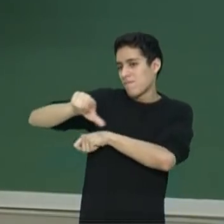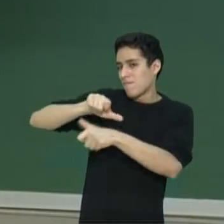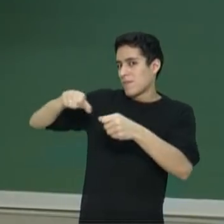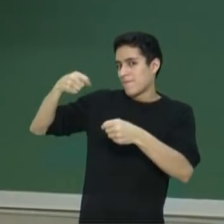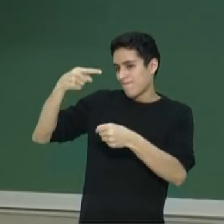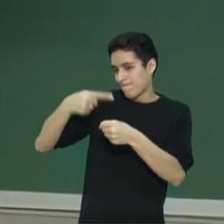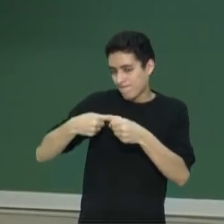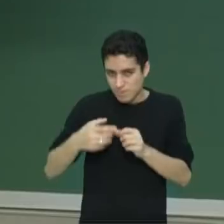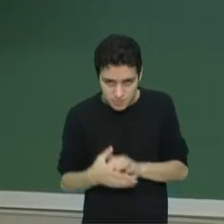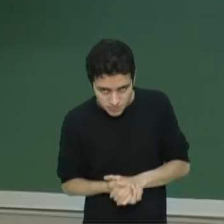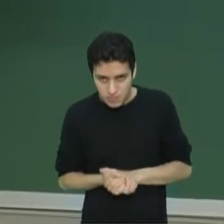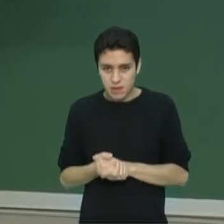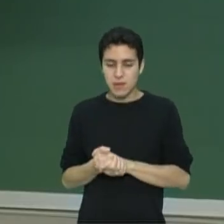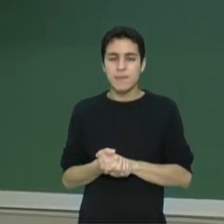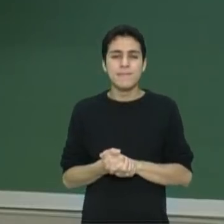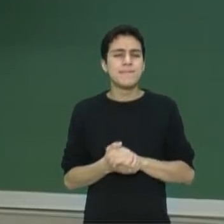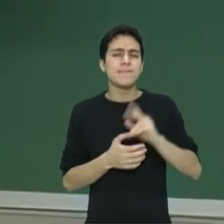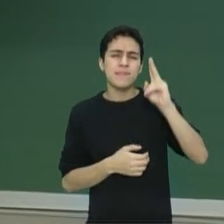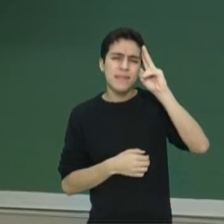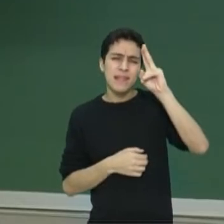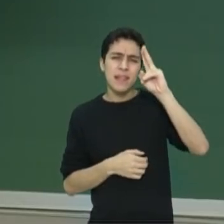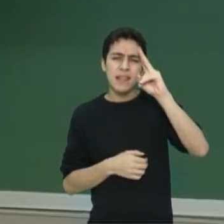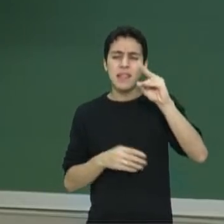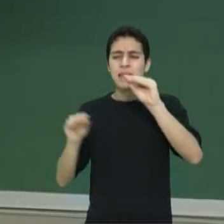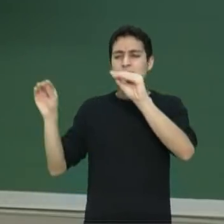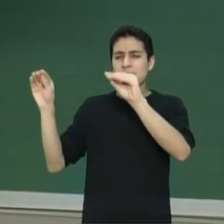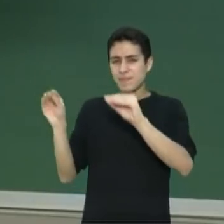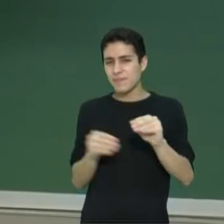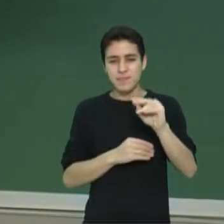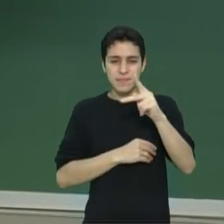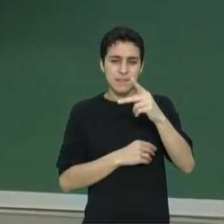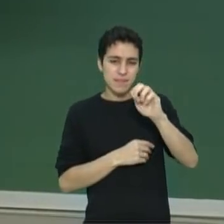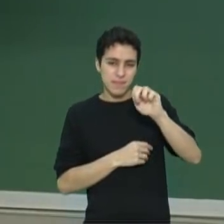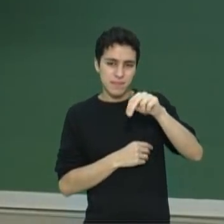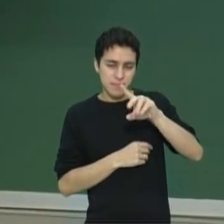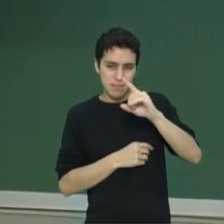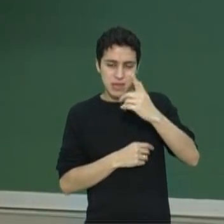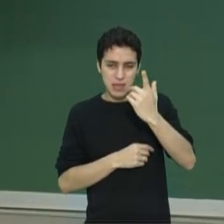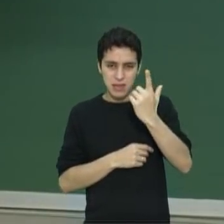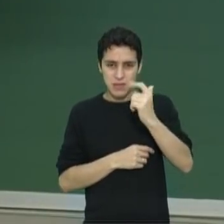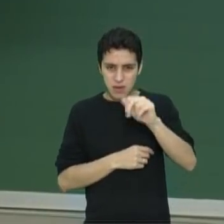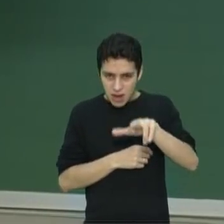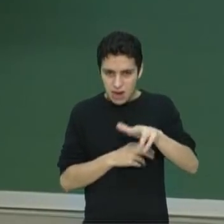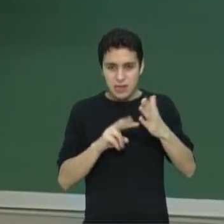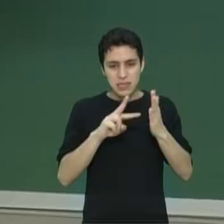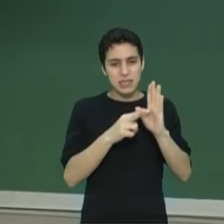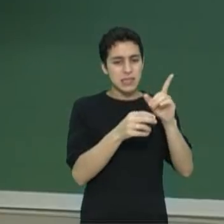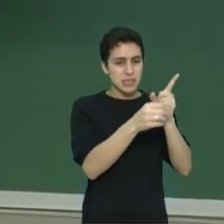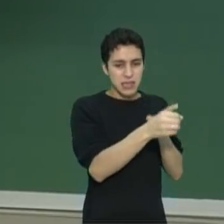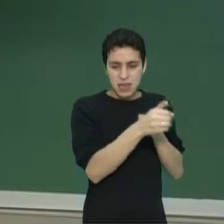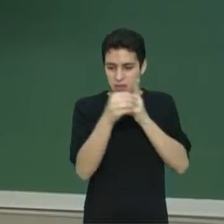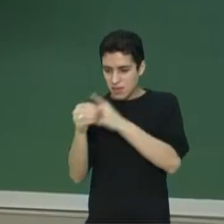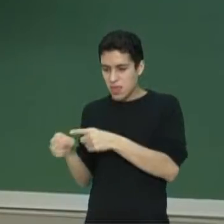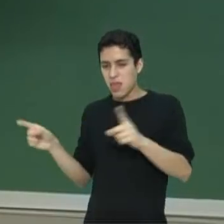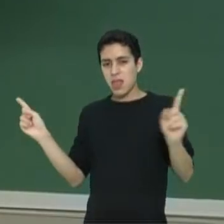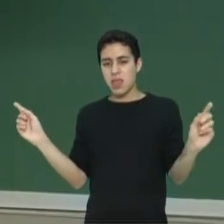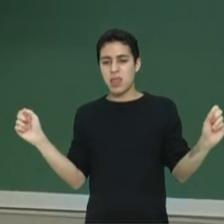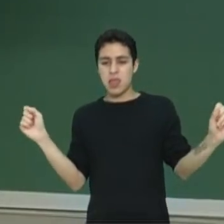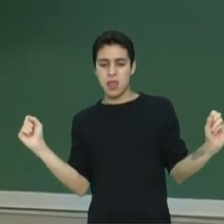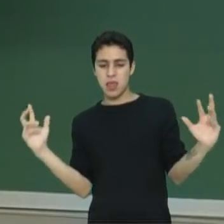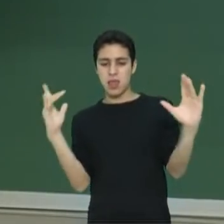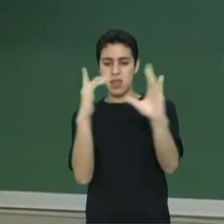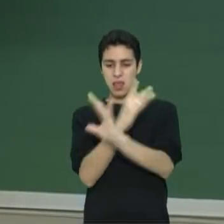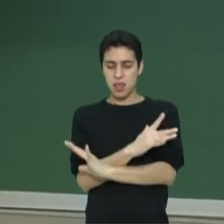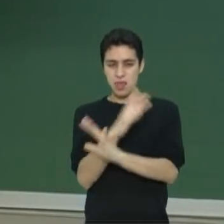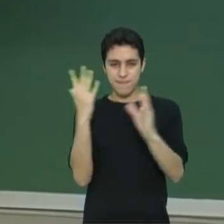A contenção da migração pendular, lembra da migração pendular? Que você vai de um município a outro, né? Eu sou um exemplo, eu sou morador de São José dos Pinhais, da